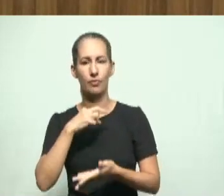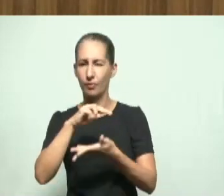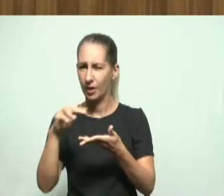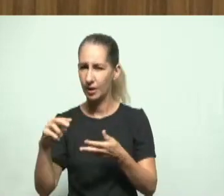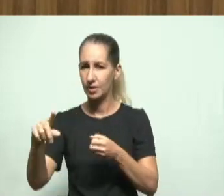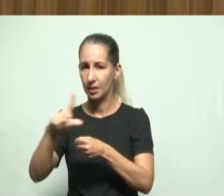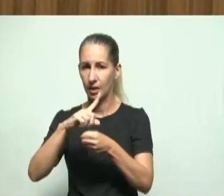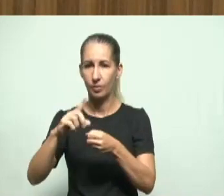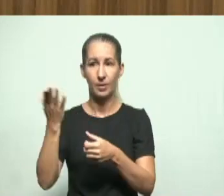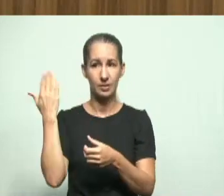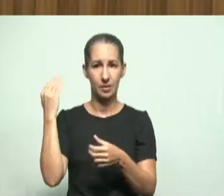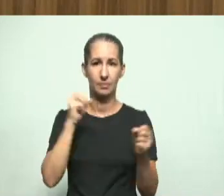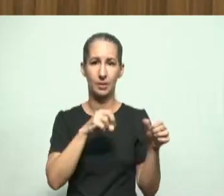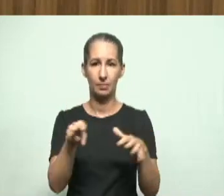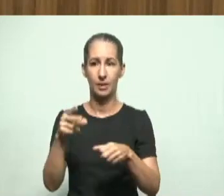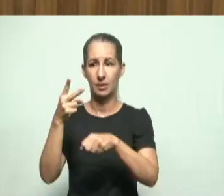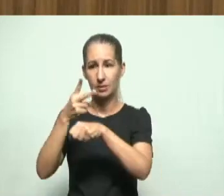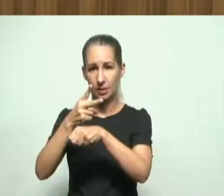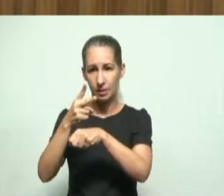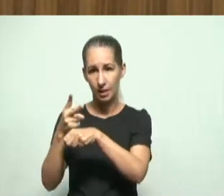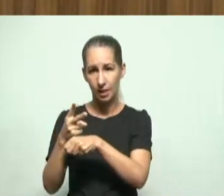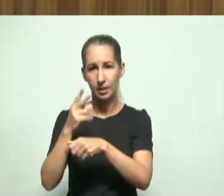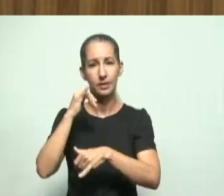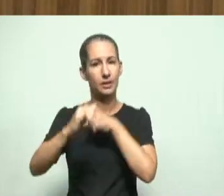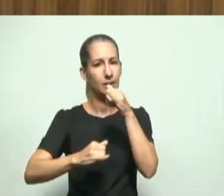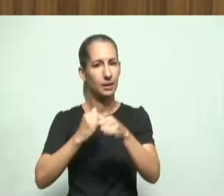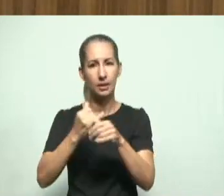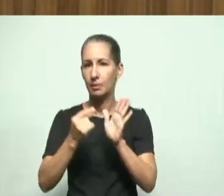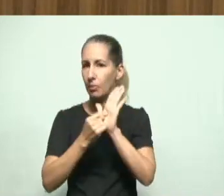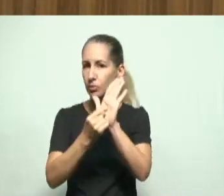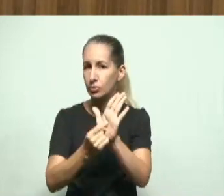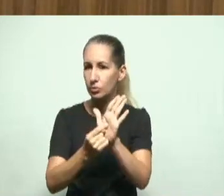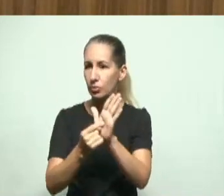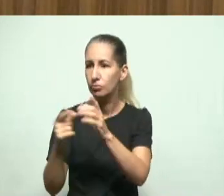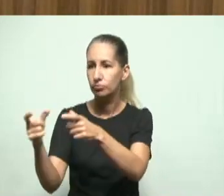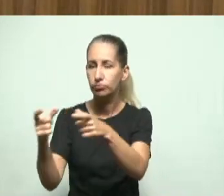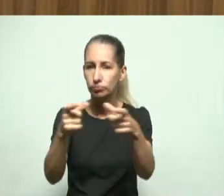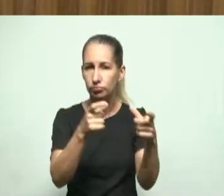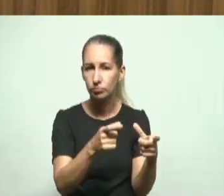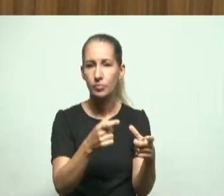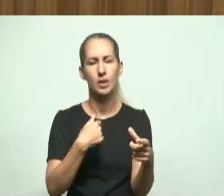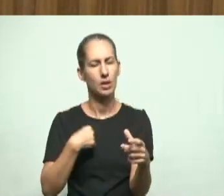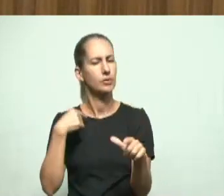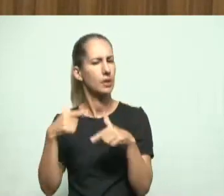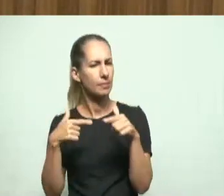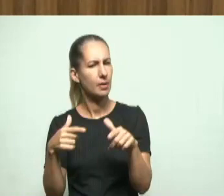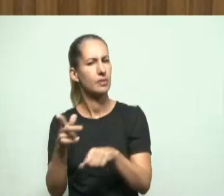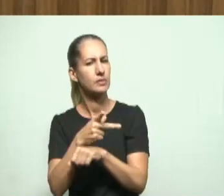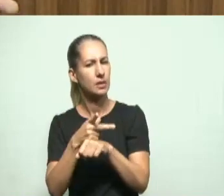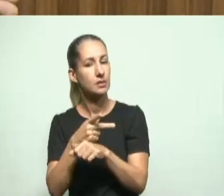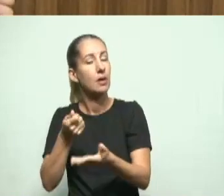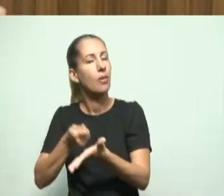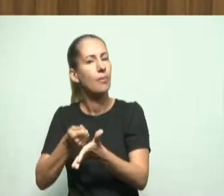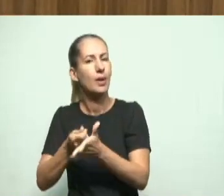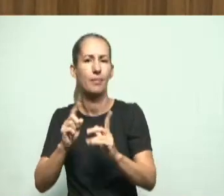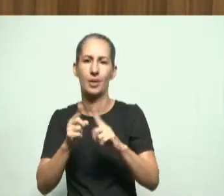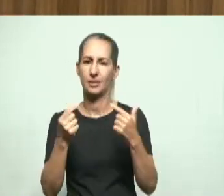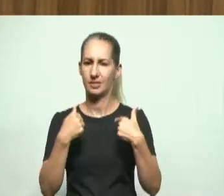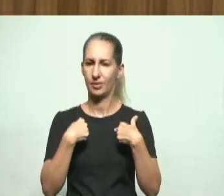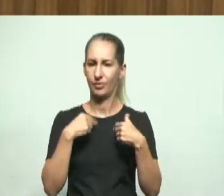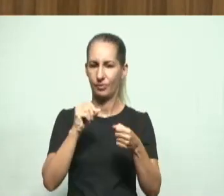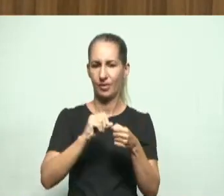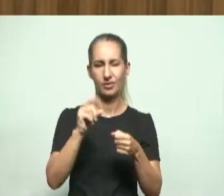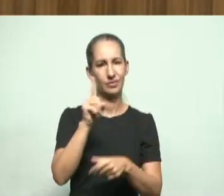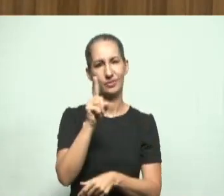lagoas semana passada, fiz um vídeo, coloquei nas redes sociais dizendo como é que está a lagoa. É meu papel fiscalizar e cobrar. Mas não sou eu que